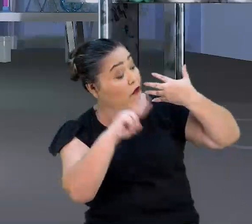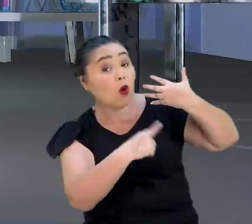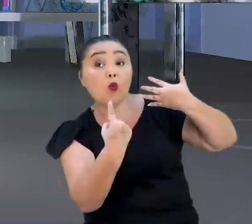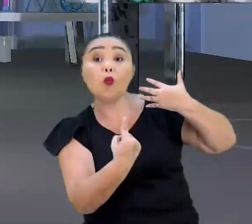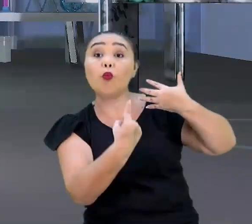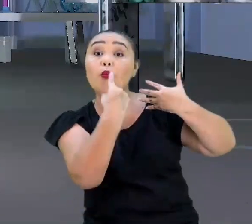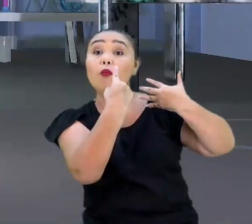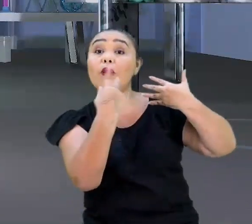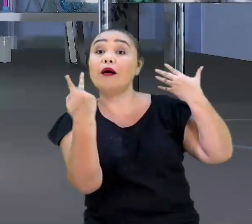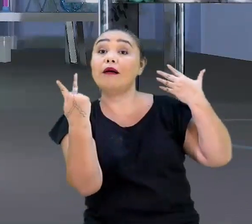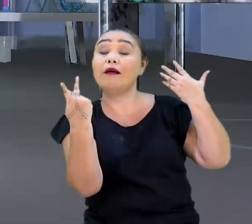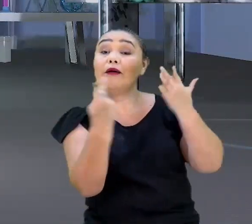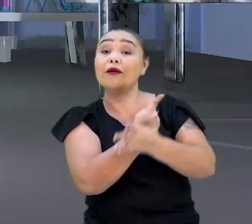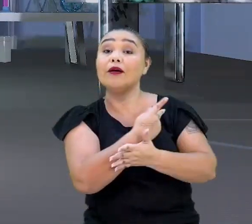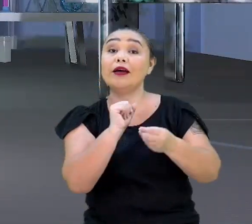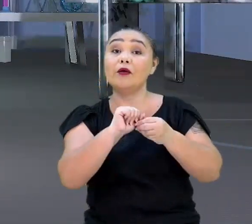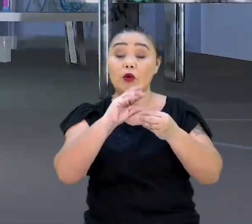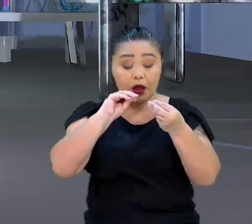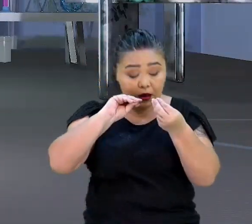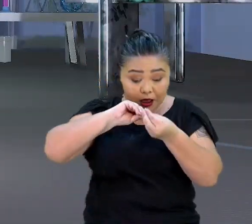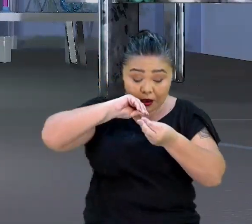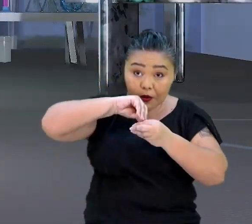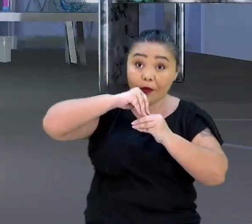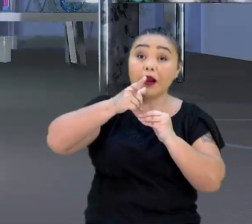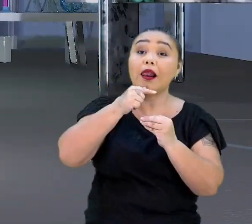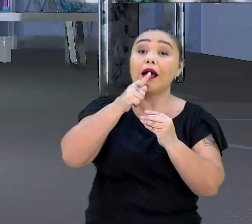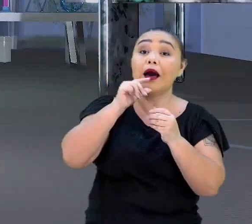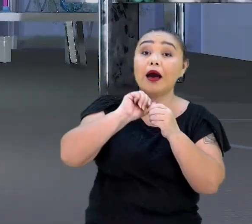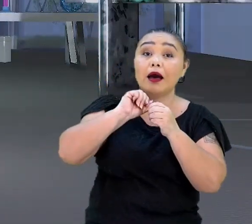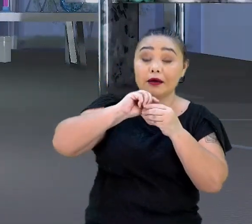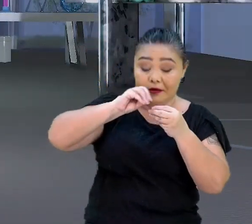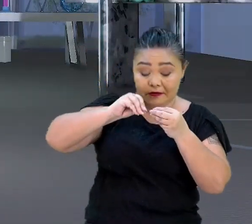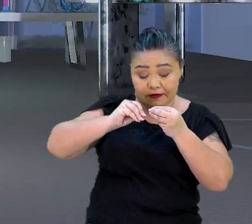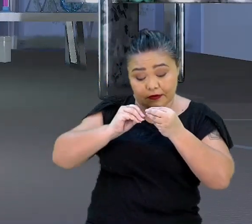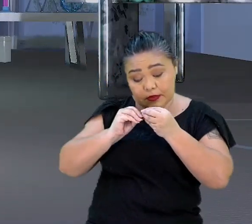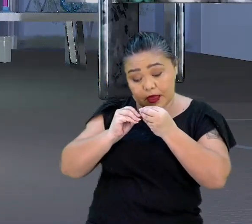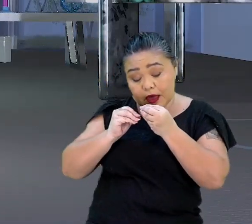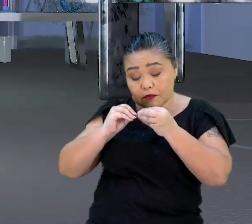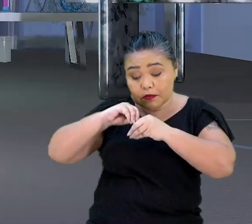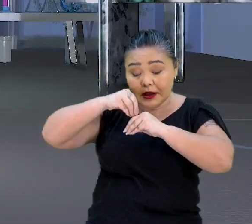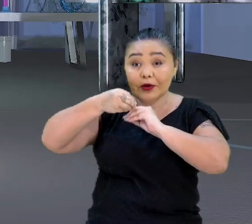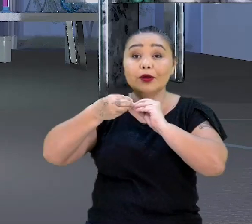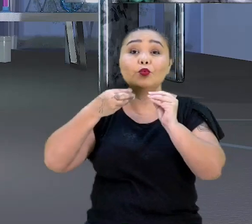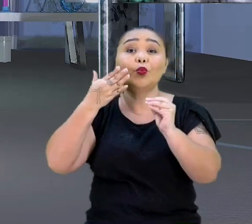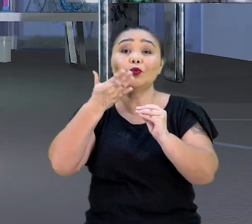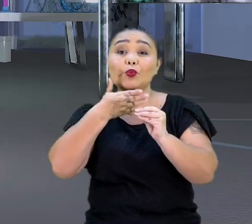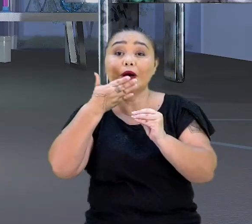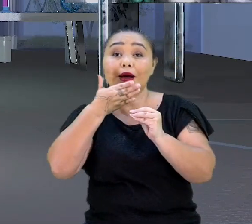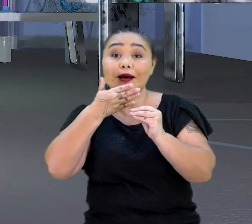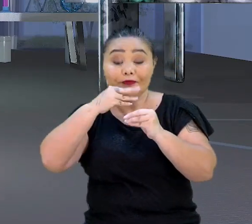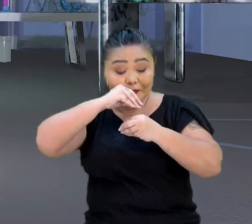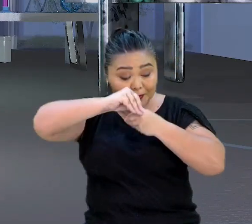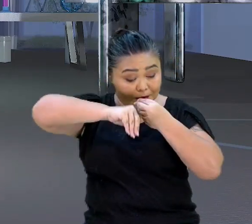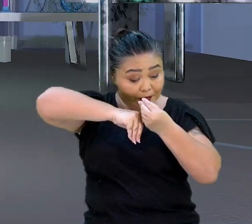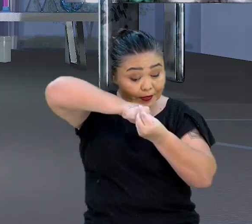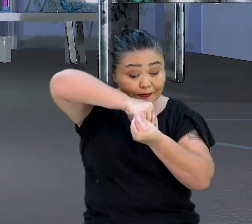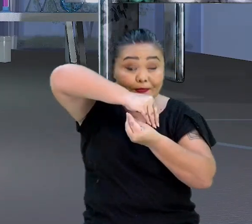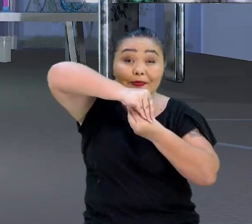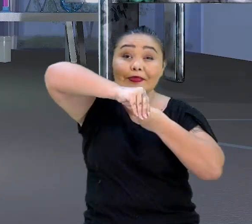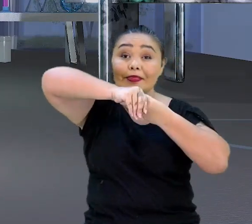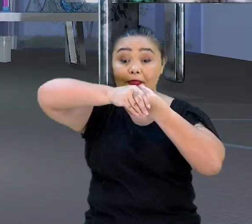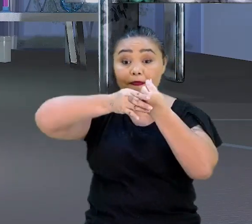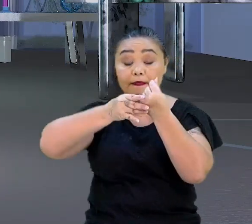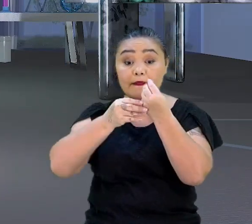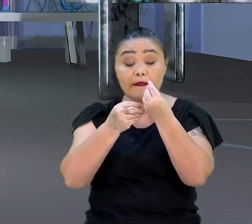que acontece ali? As moléculas da água, elas vão envolver as moléculas de açúcar, de tal modo que a